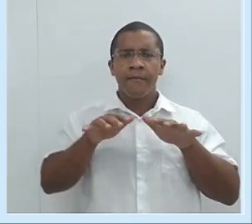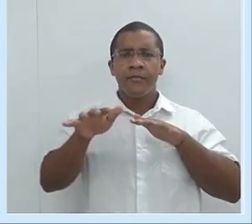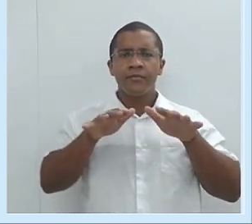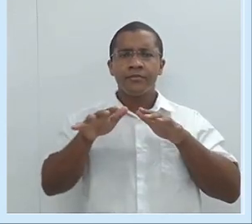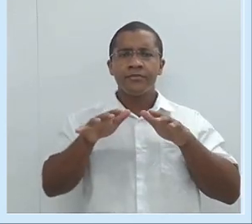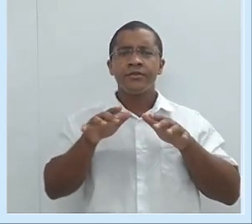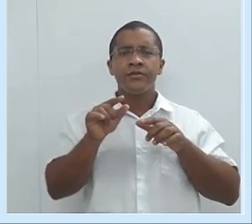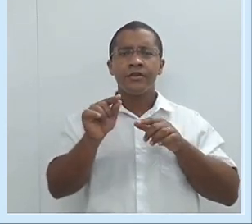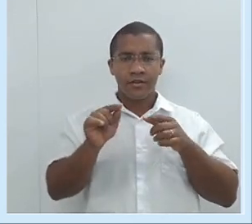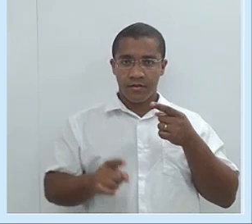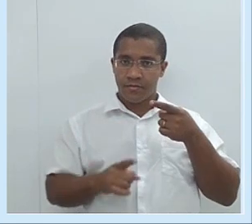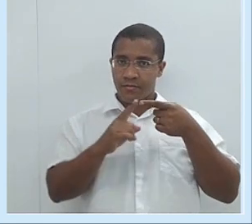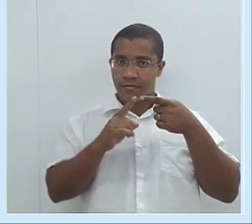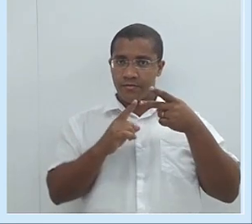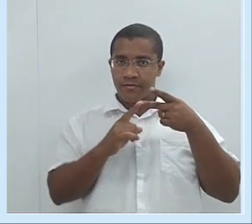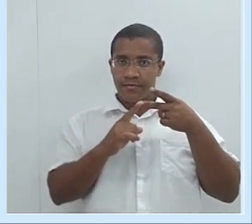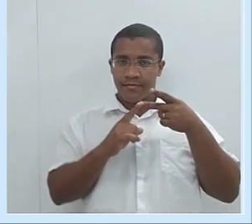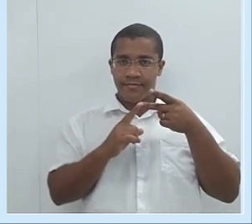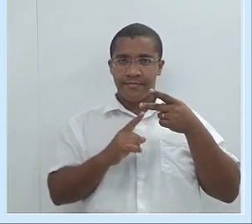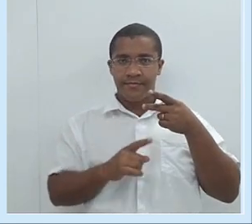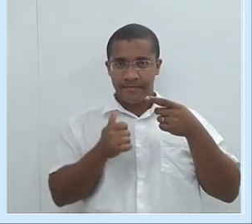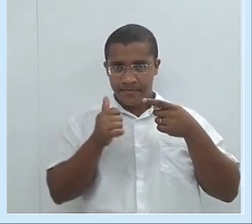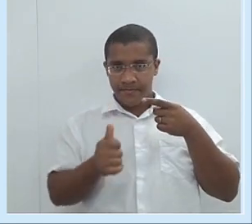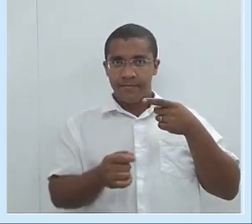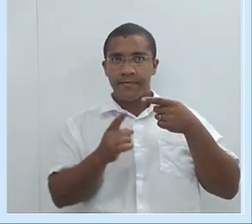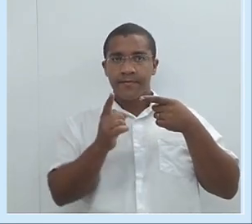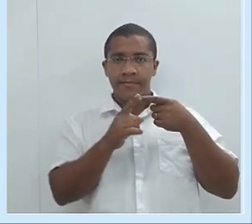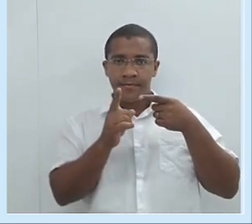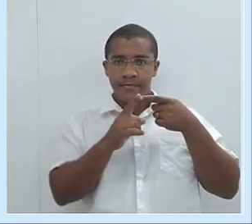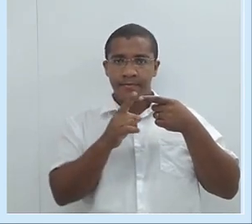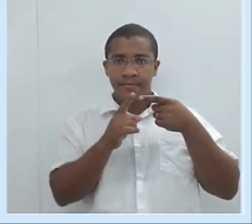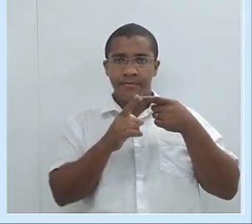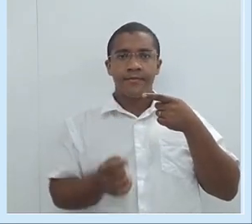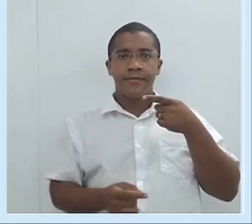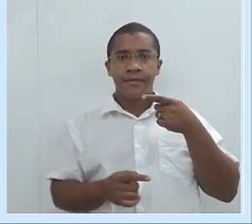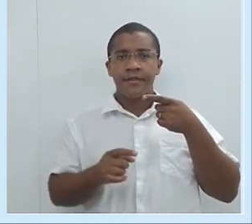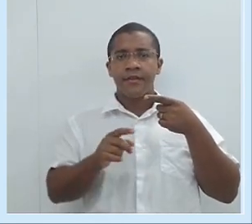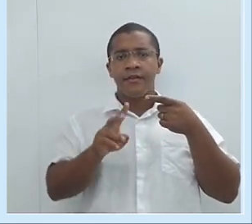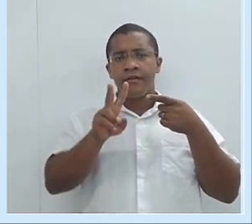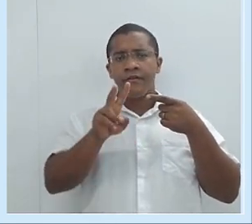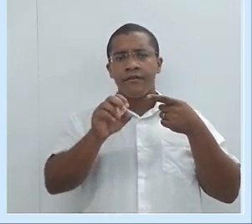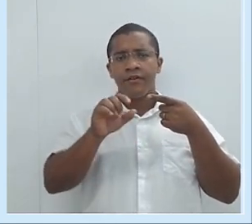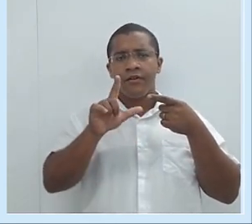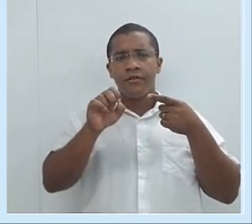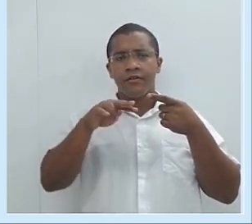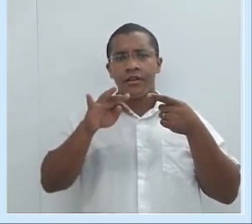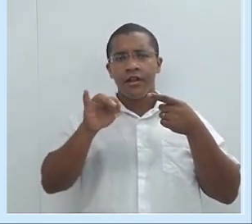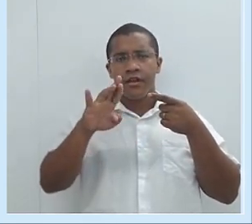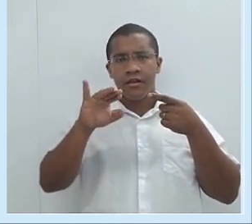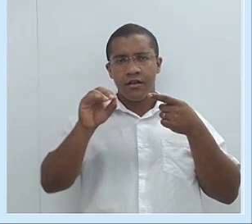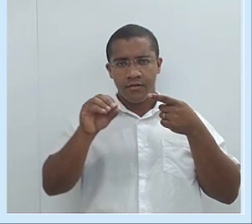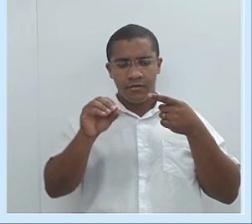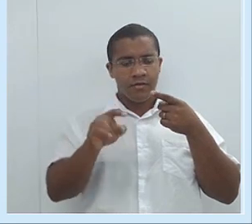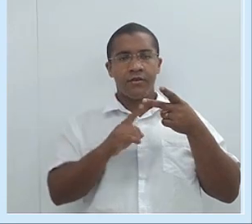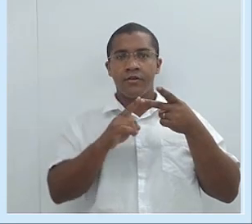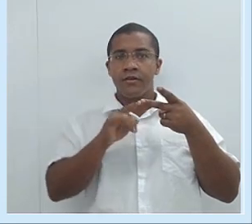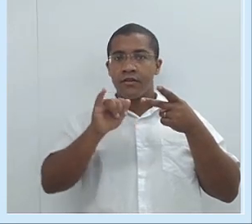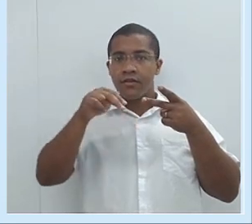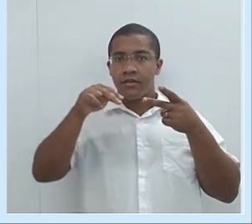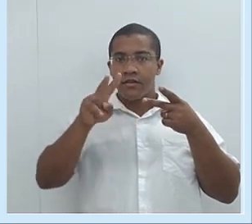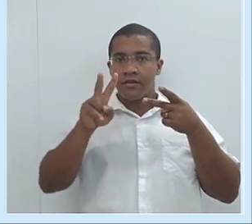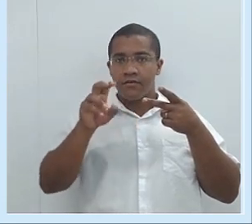de movimento, ele vai ter dois tipos de movimento. O movimento que a gente chama de movimento voluntário e o